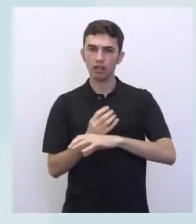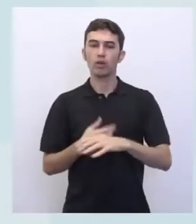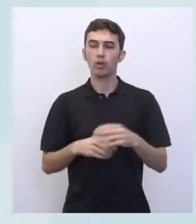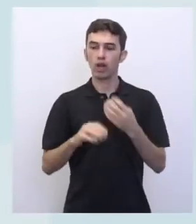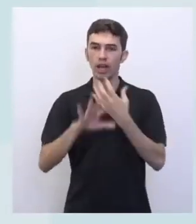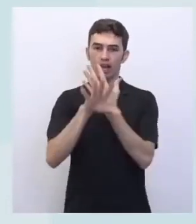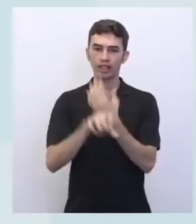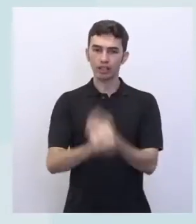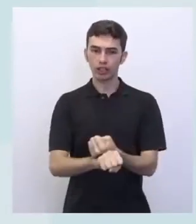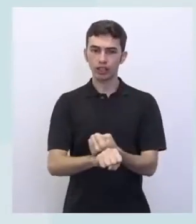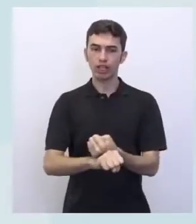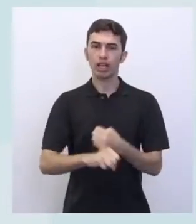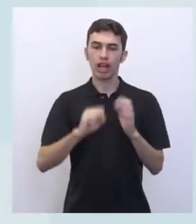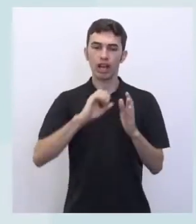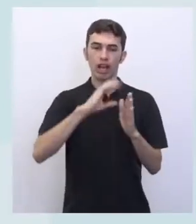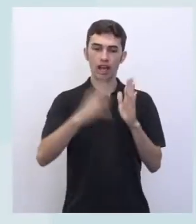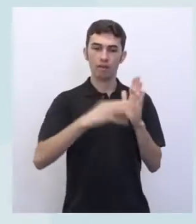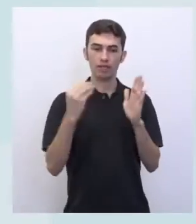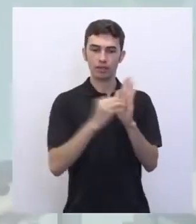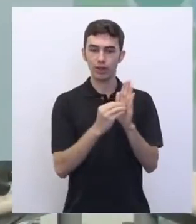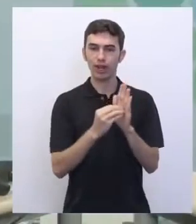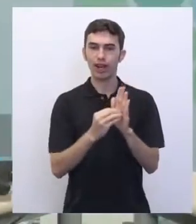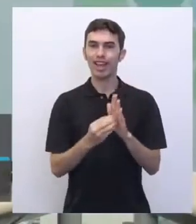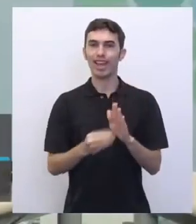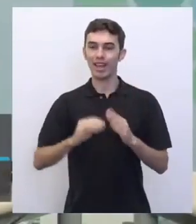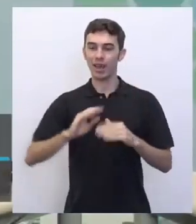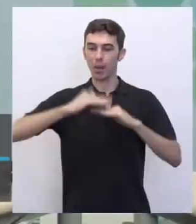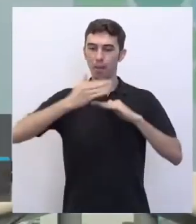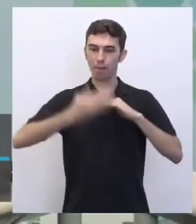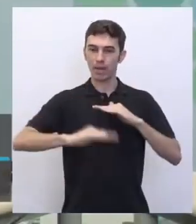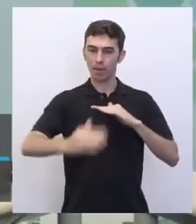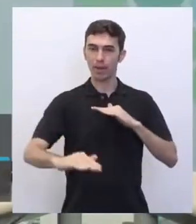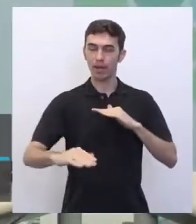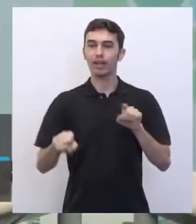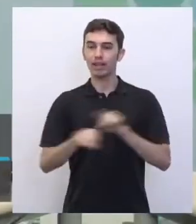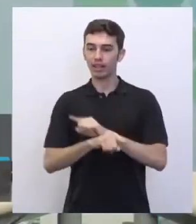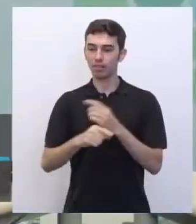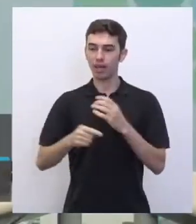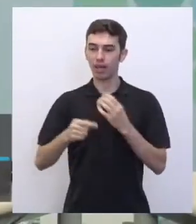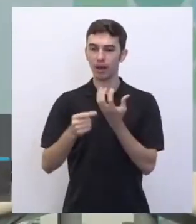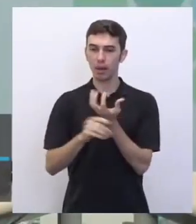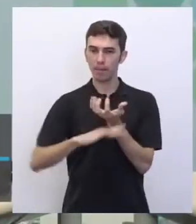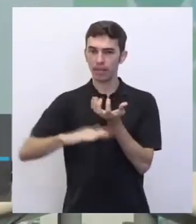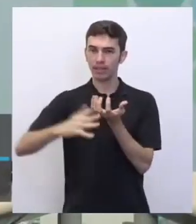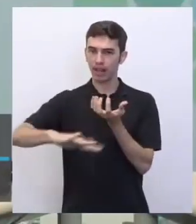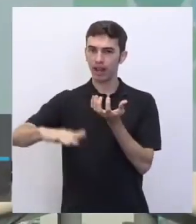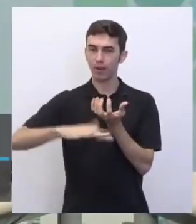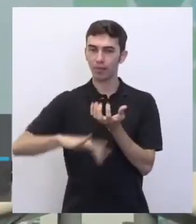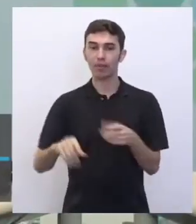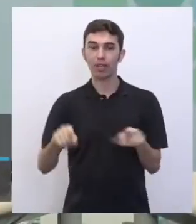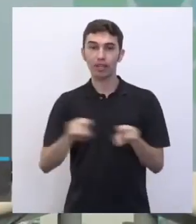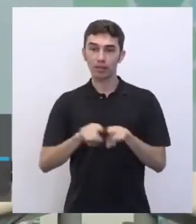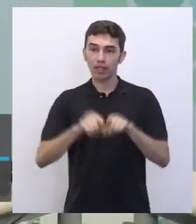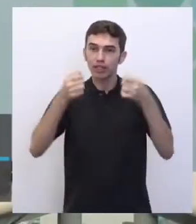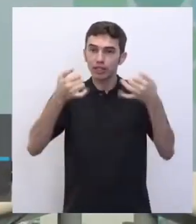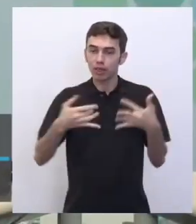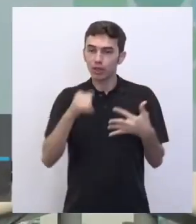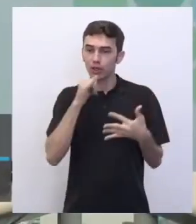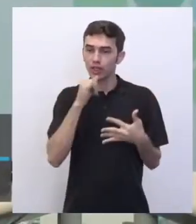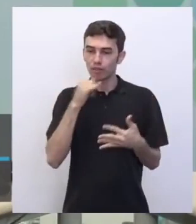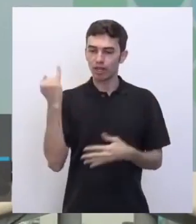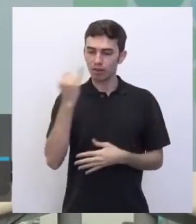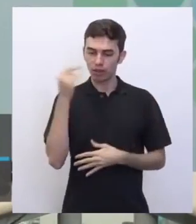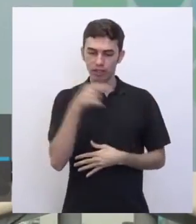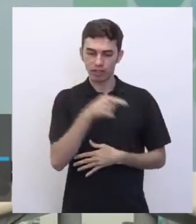e Pantanal. Na aula passada, também reforçamos muito a questão das espécies endêmicas, né? Da importância da manutenção